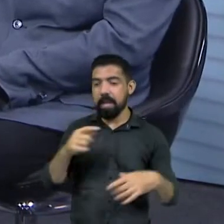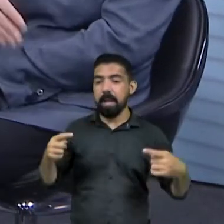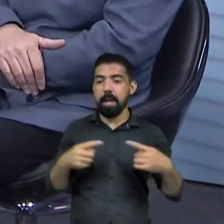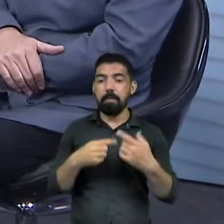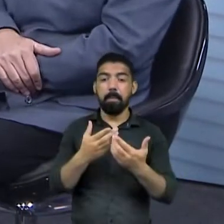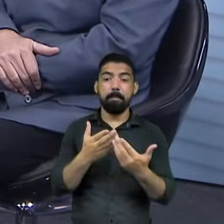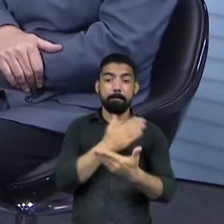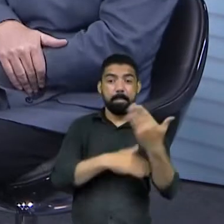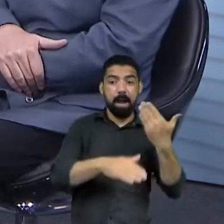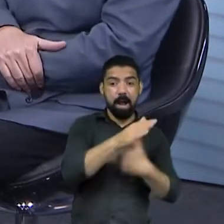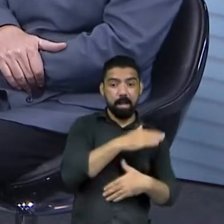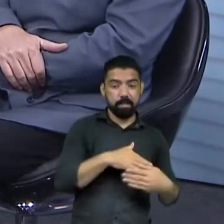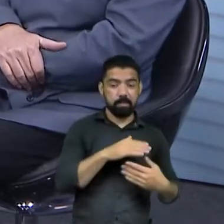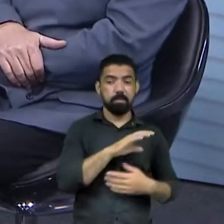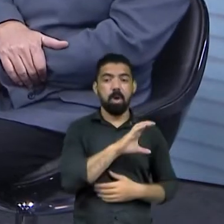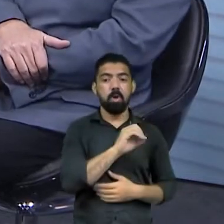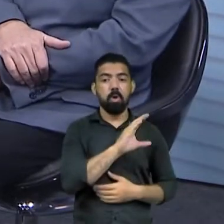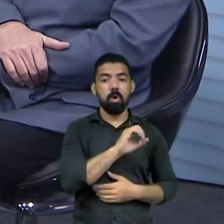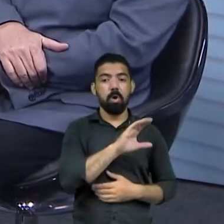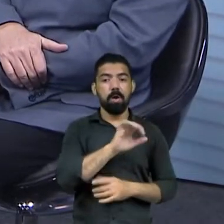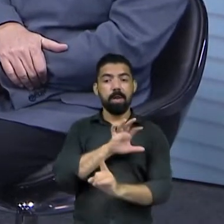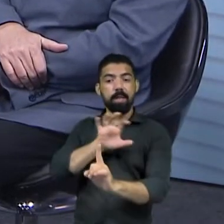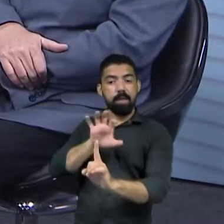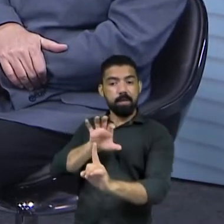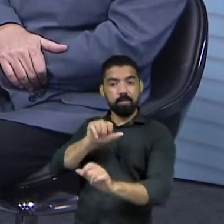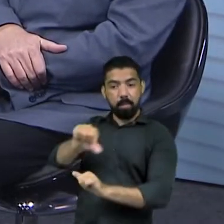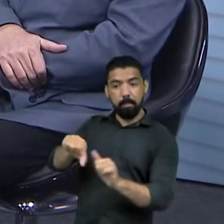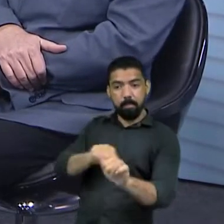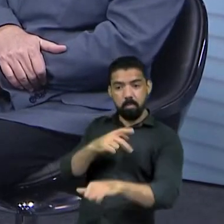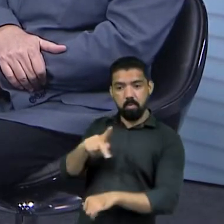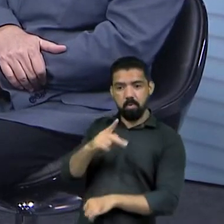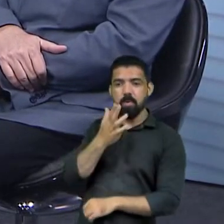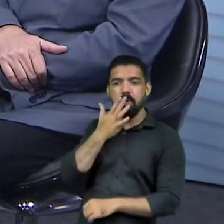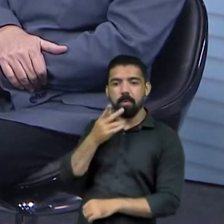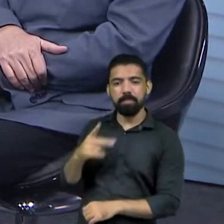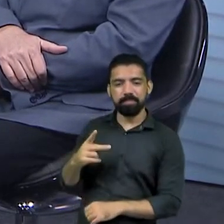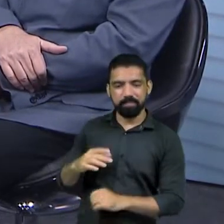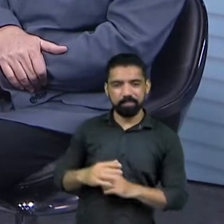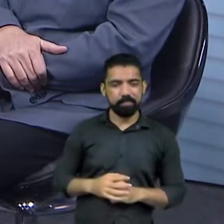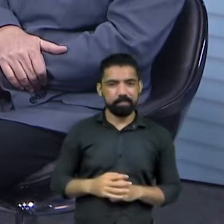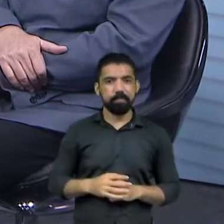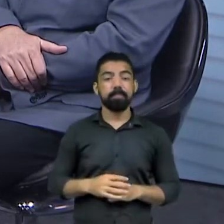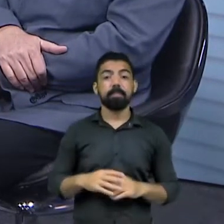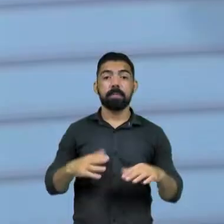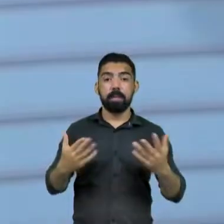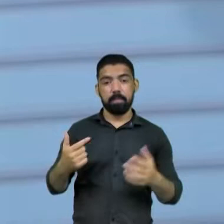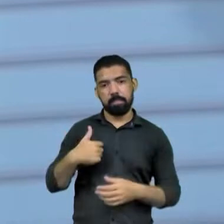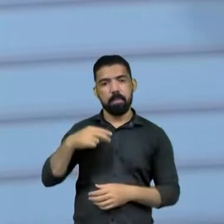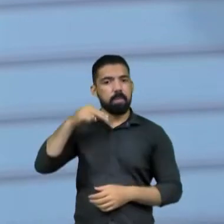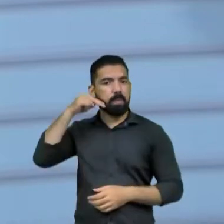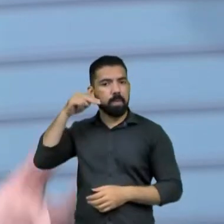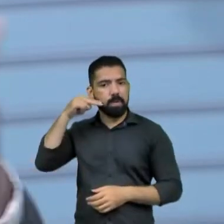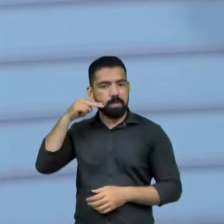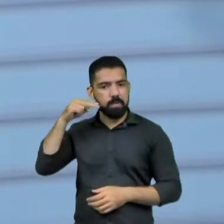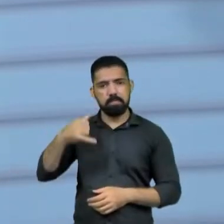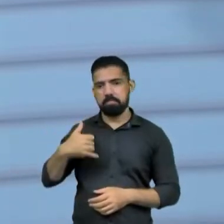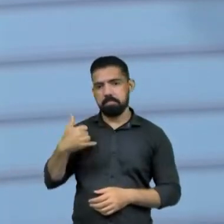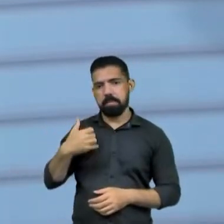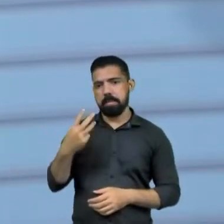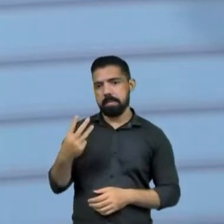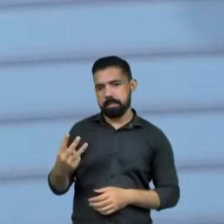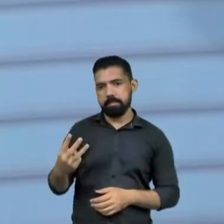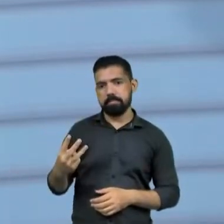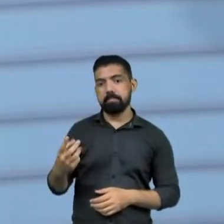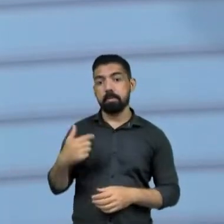né Então as pessoas vão colocando e confundindo né Eu tenho um meu meu netinho de 3 anos né E quando eu tava vindo para